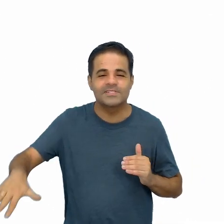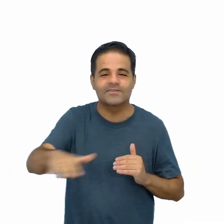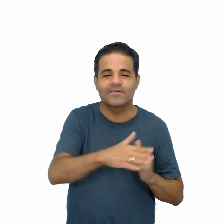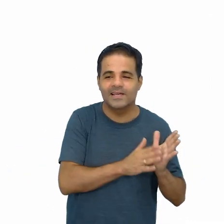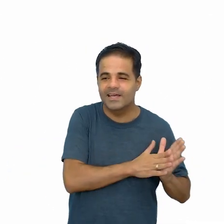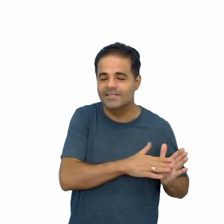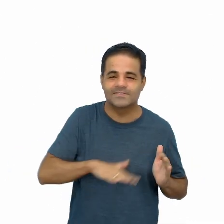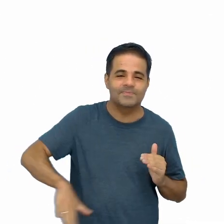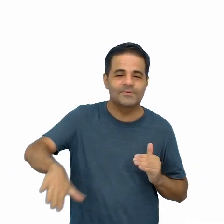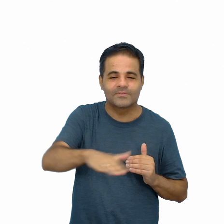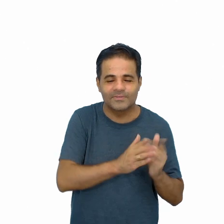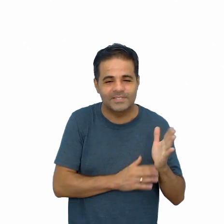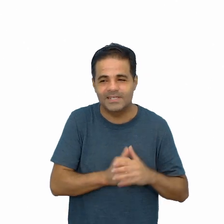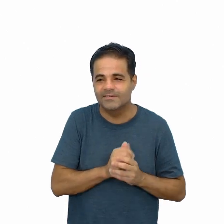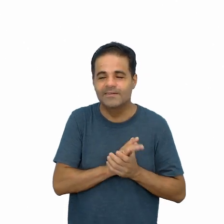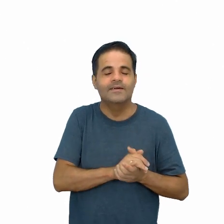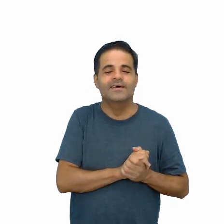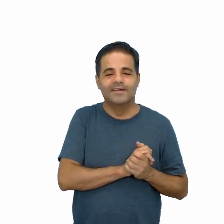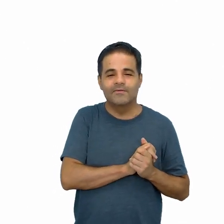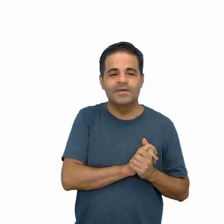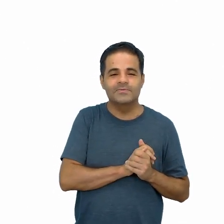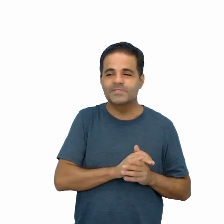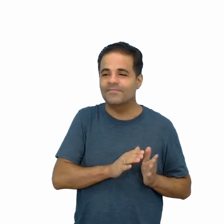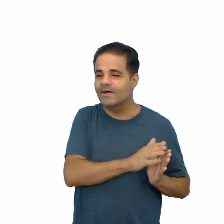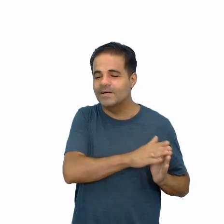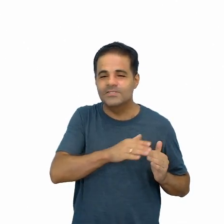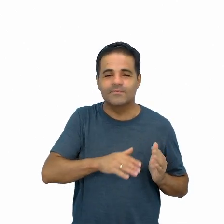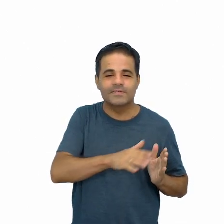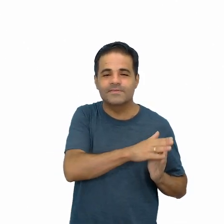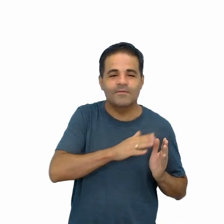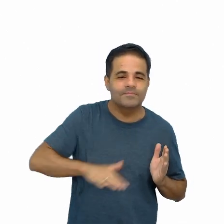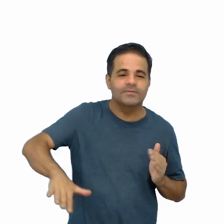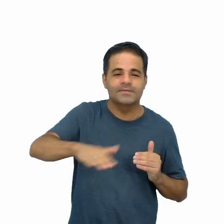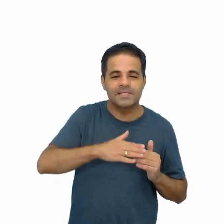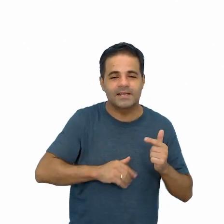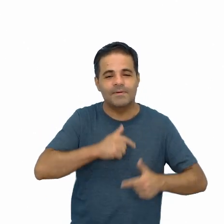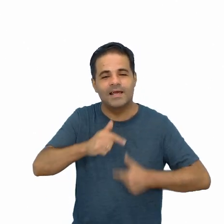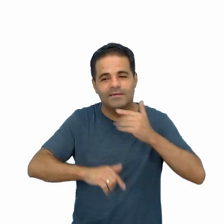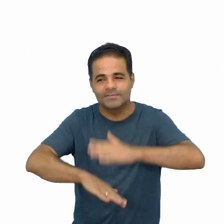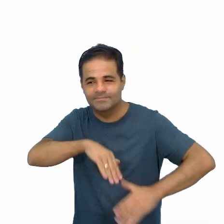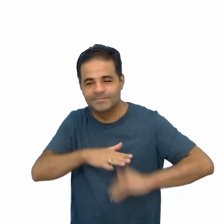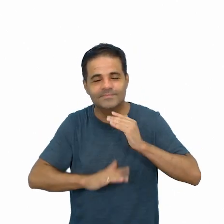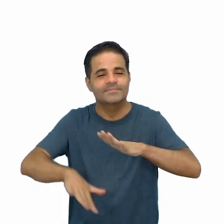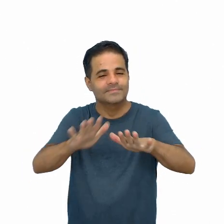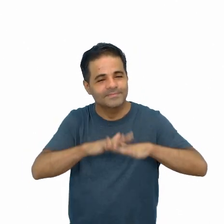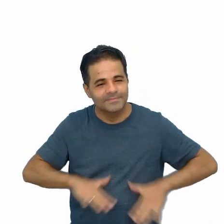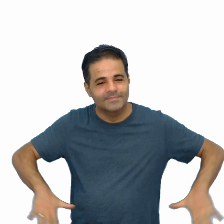slide, a gente lembra, né, que nesse primeiro bimestre a gente vai utilizar